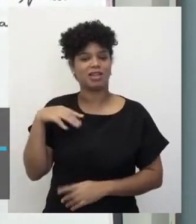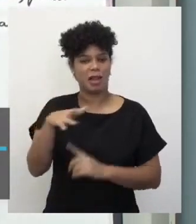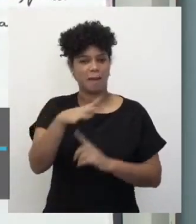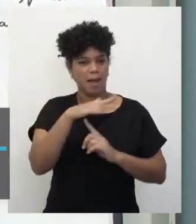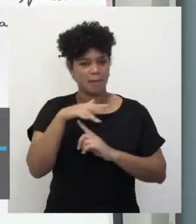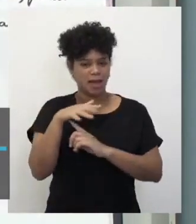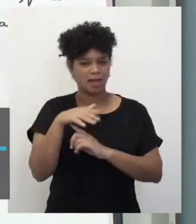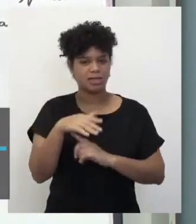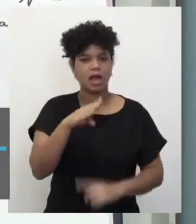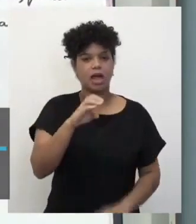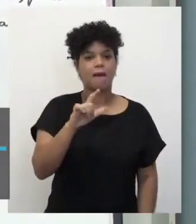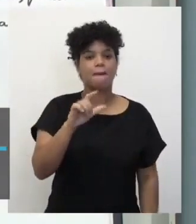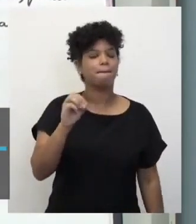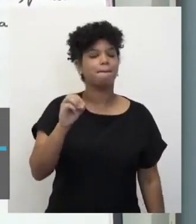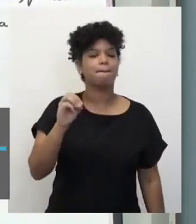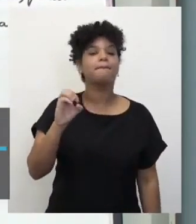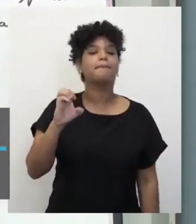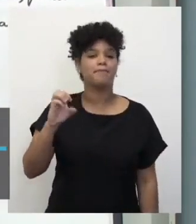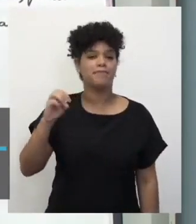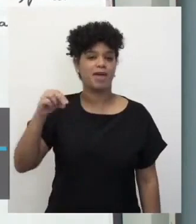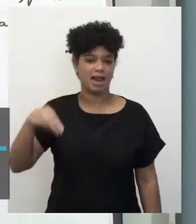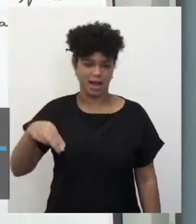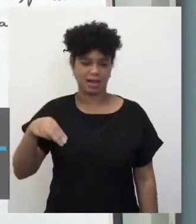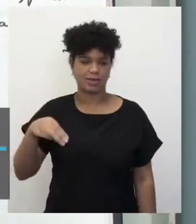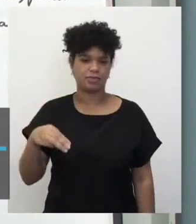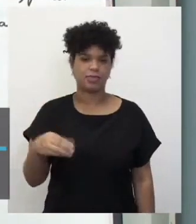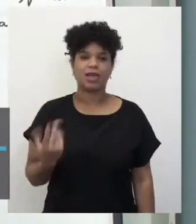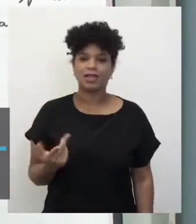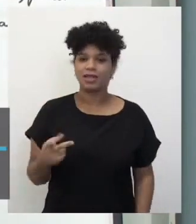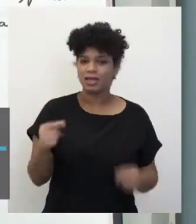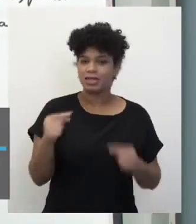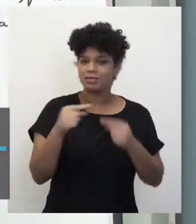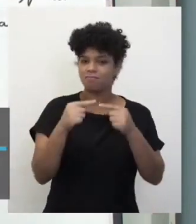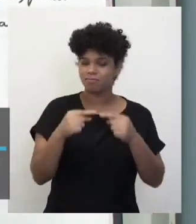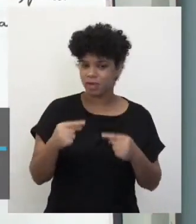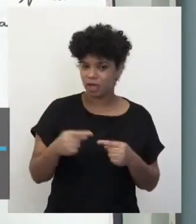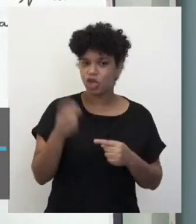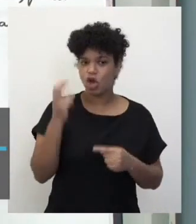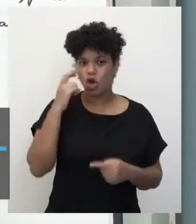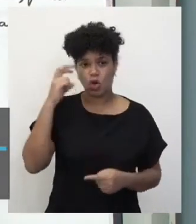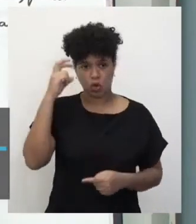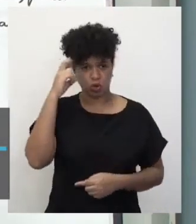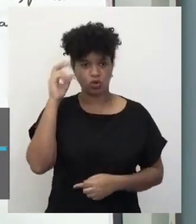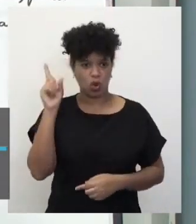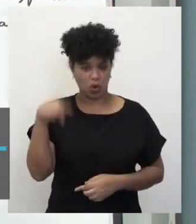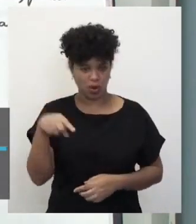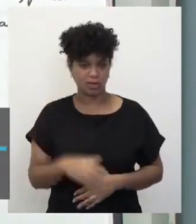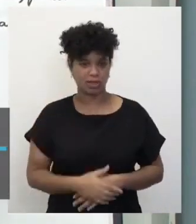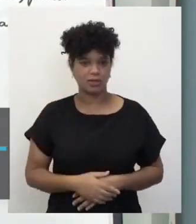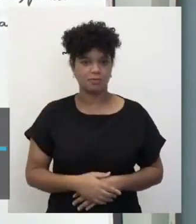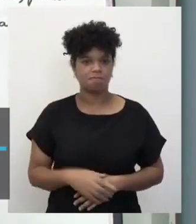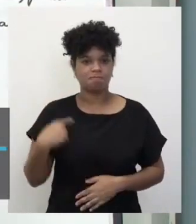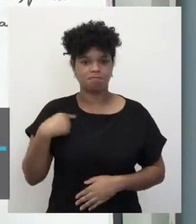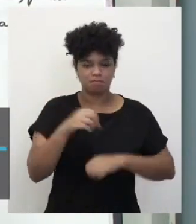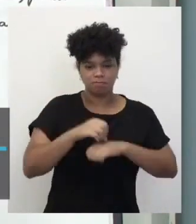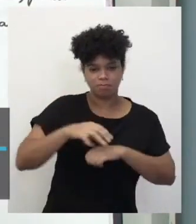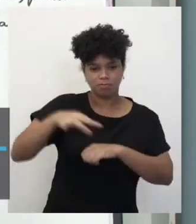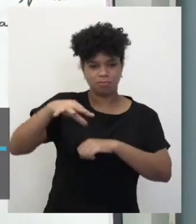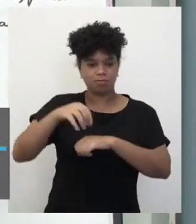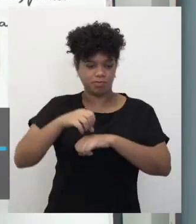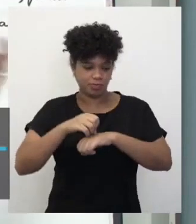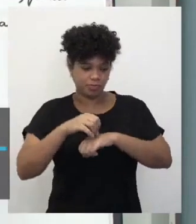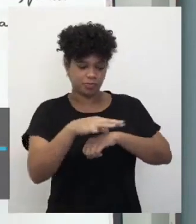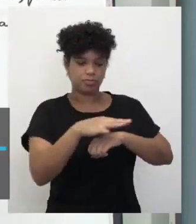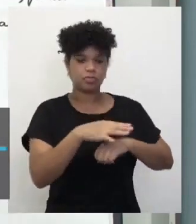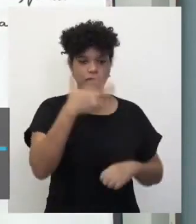Belém do Pará. Então, tudo isso são traços da cultura, né? E são locais onde se dissemina essa cultura, onde as